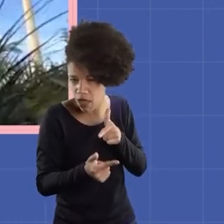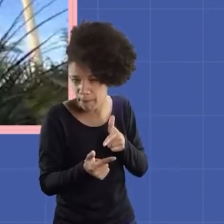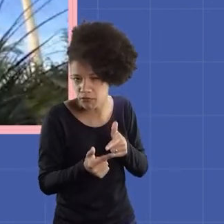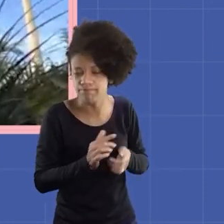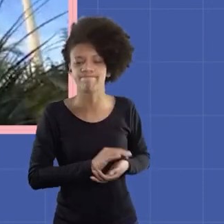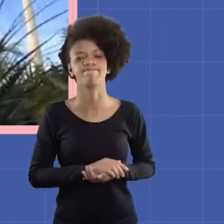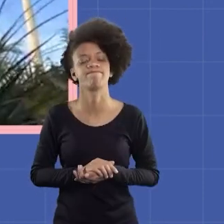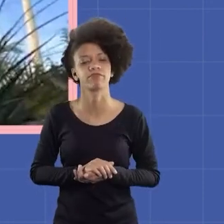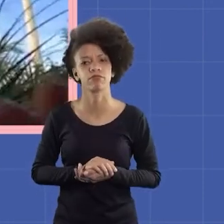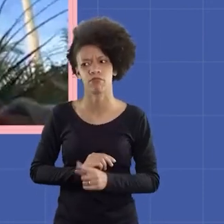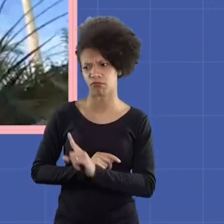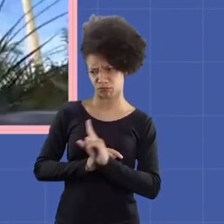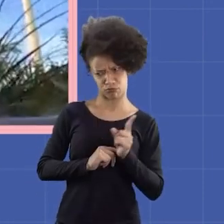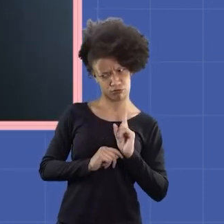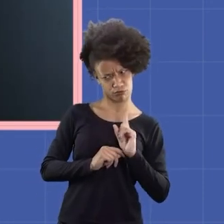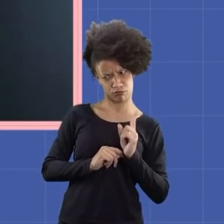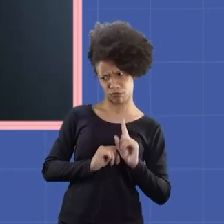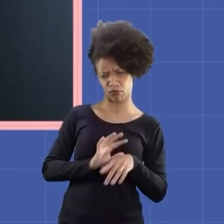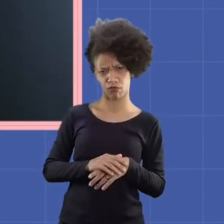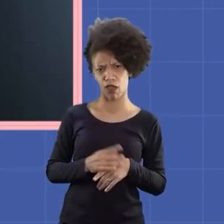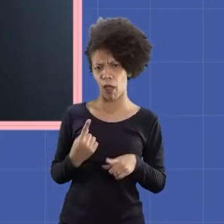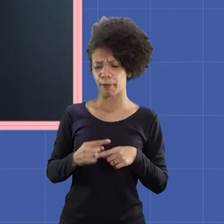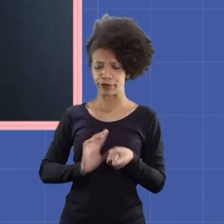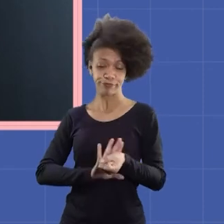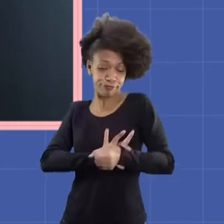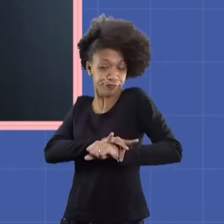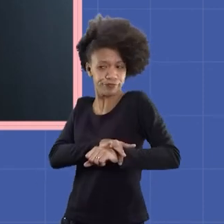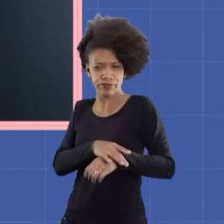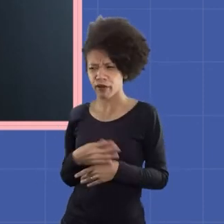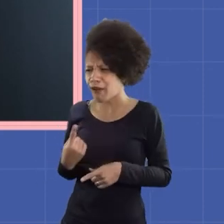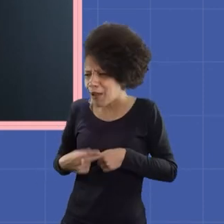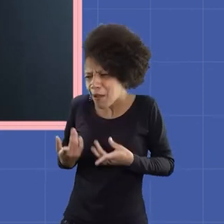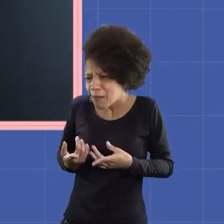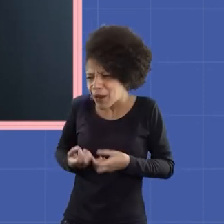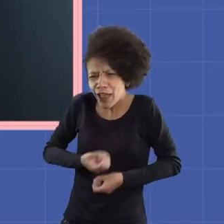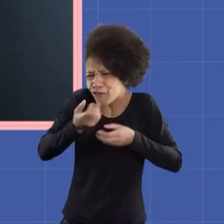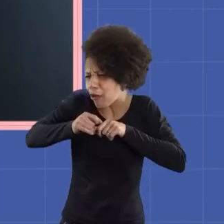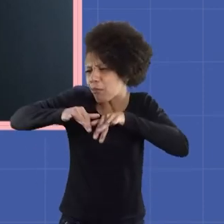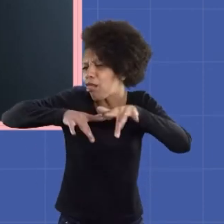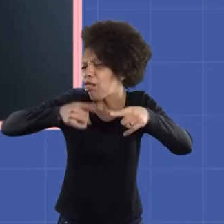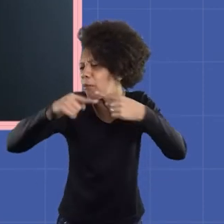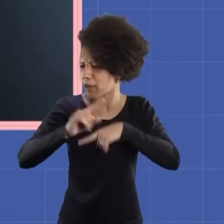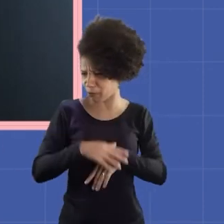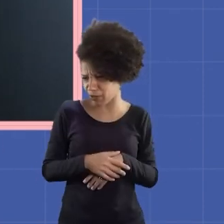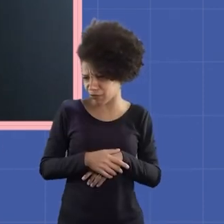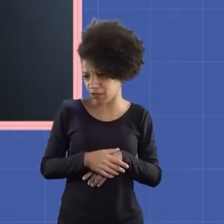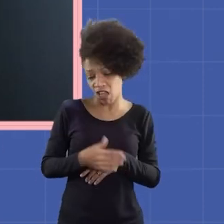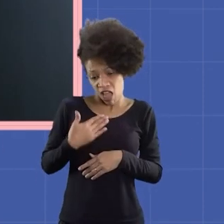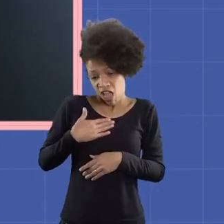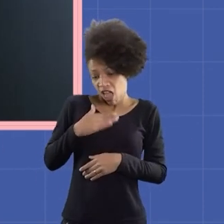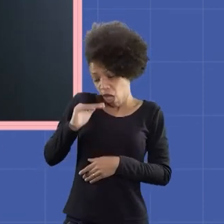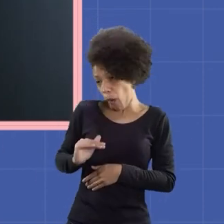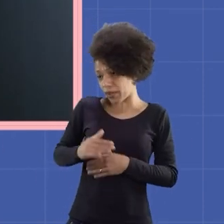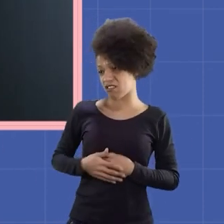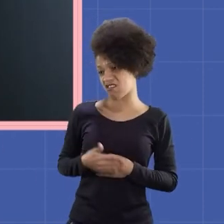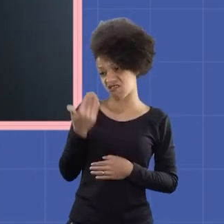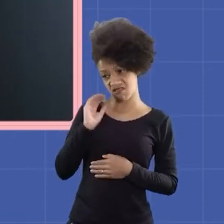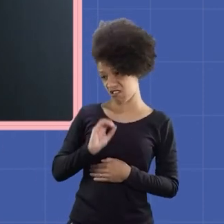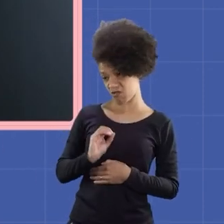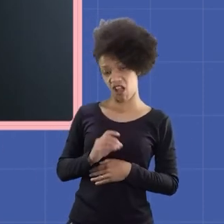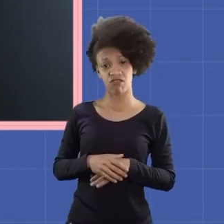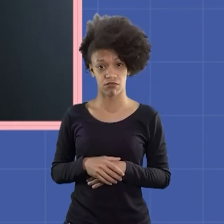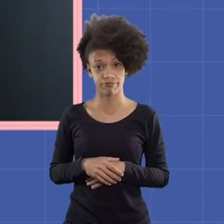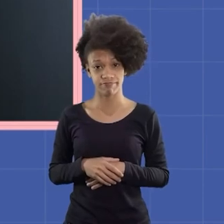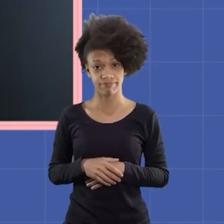e o nível que eles devem fazer não porque eu sou muito segura né pra que eu vou vazar então porque eu sou uma